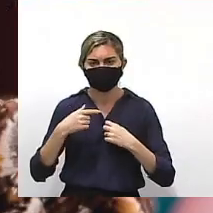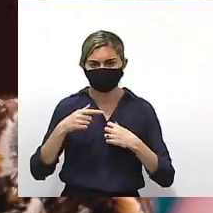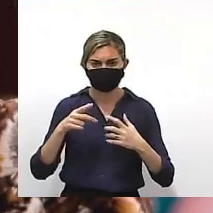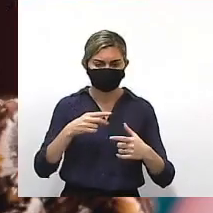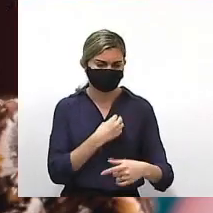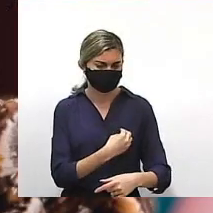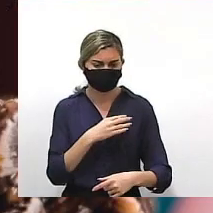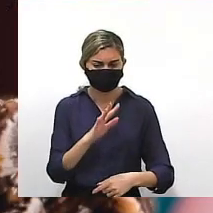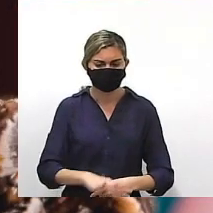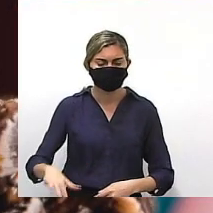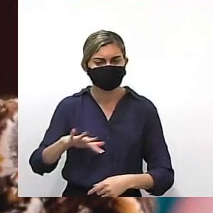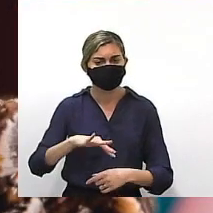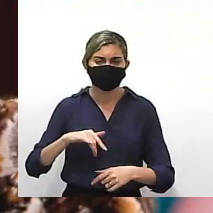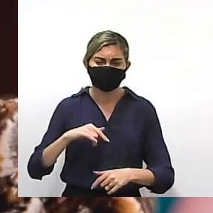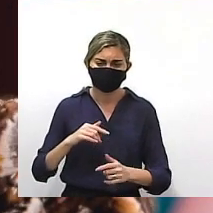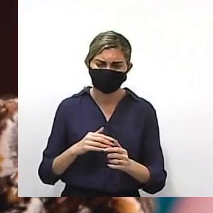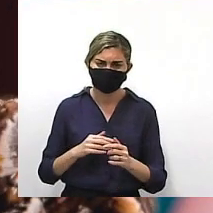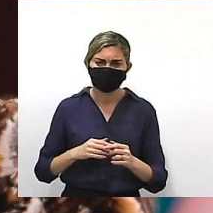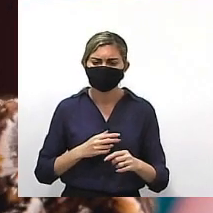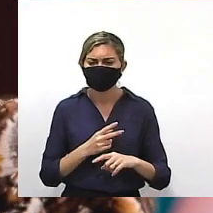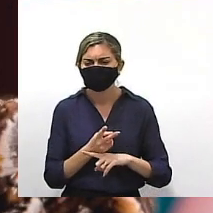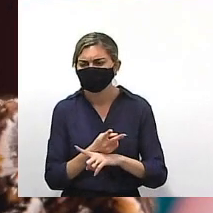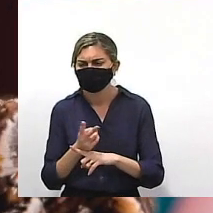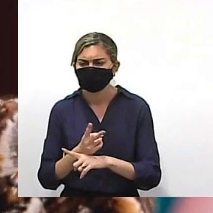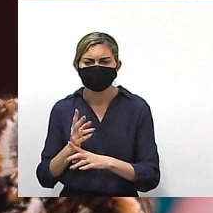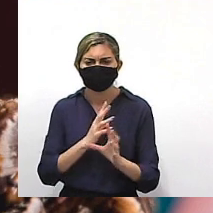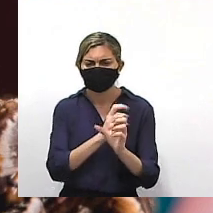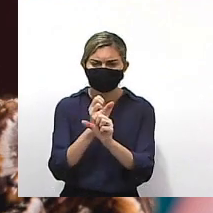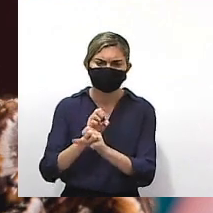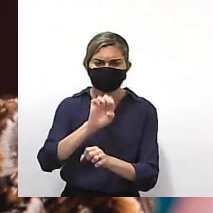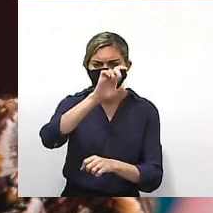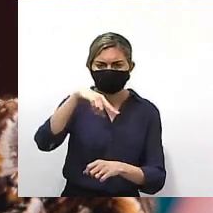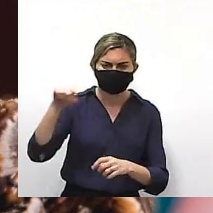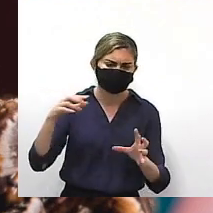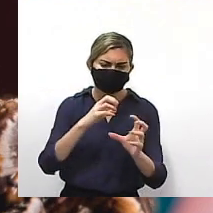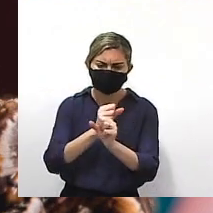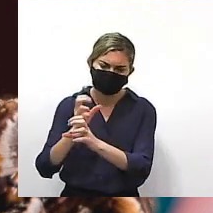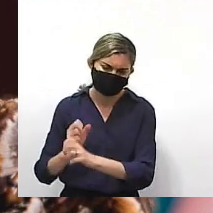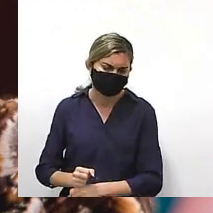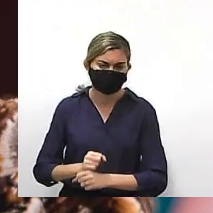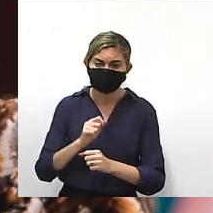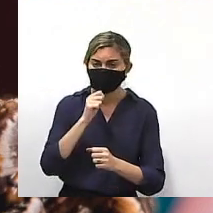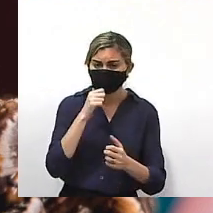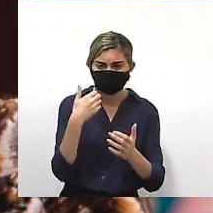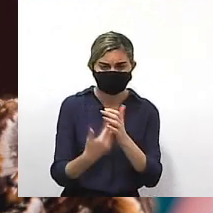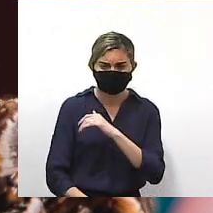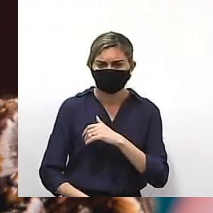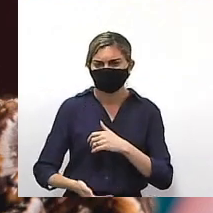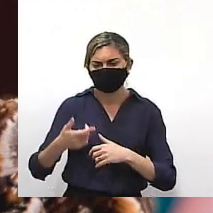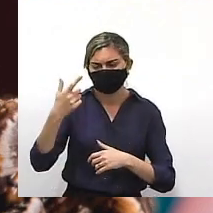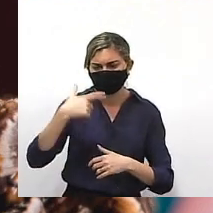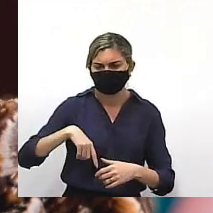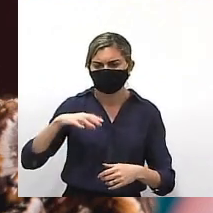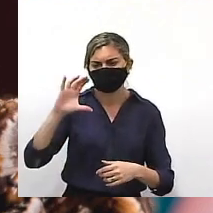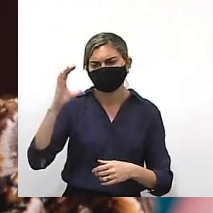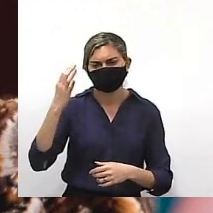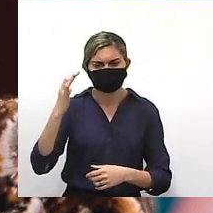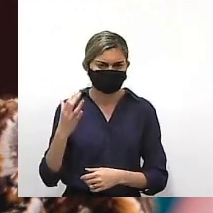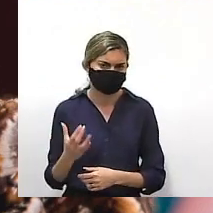ocupa, ultrapassar as estatísticas sem perder a sua integridade